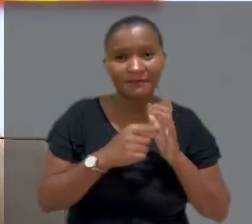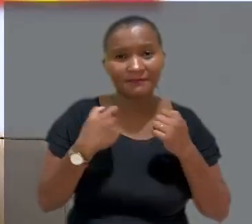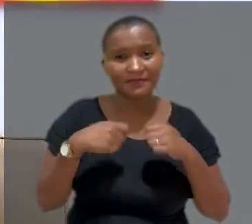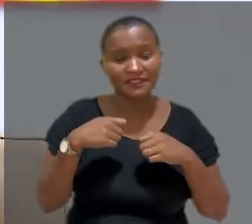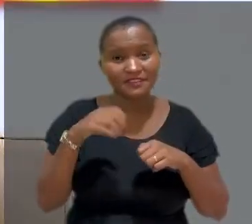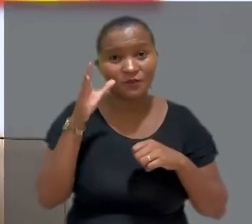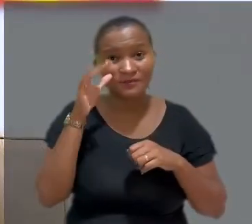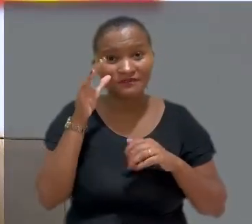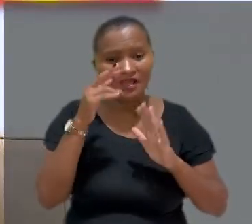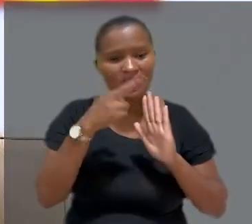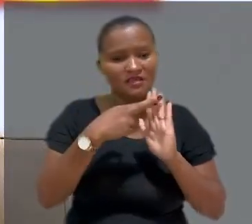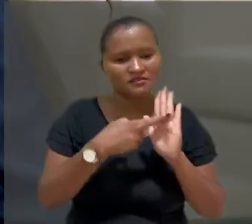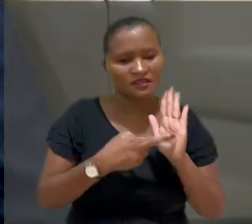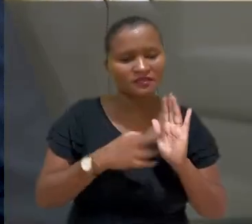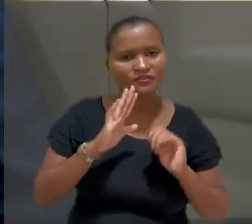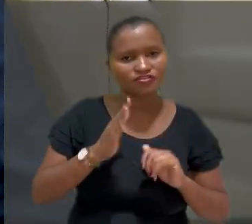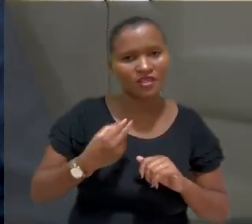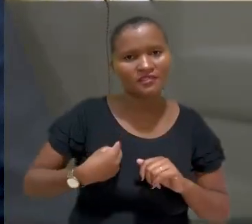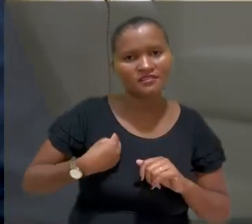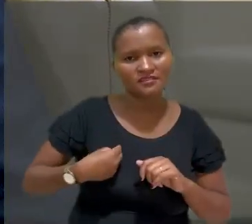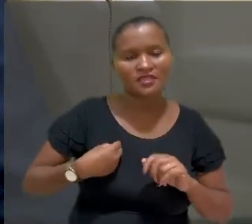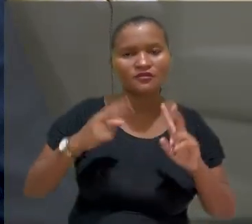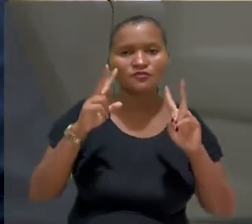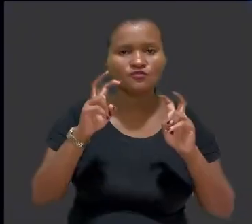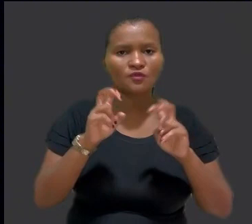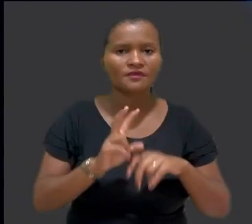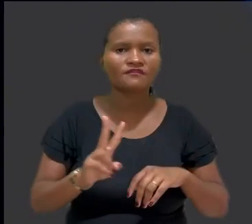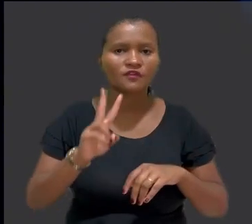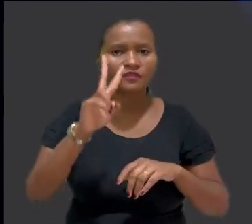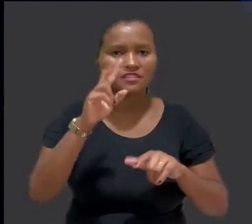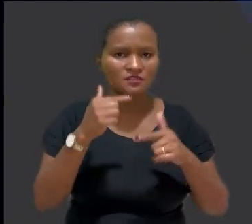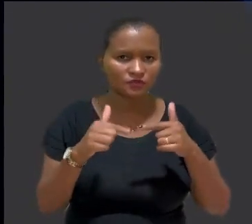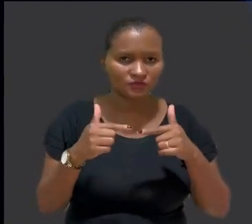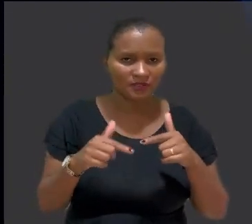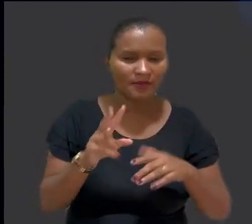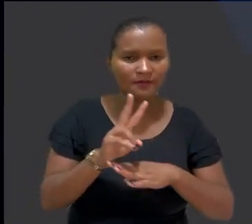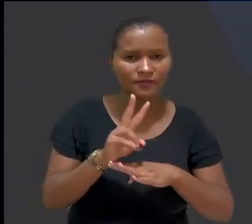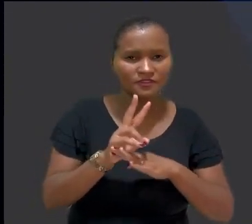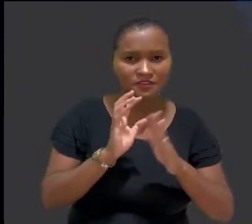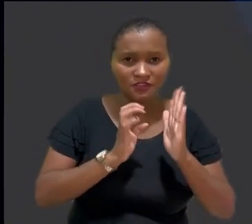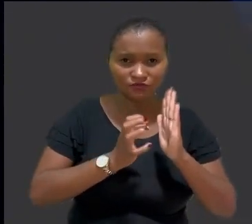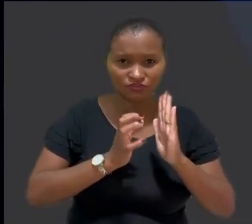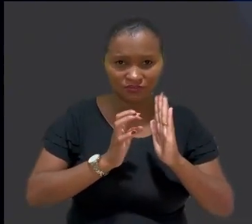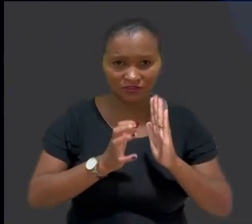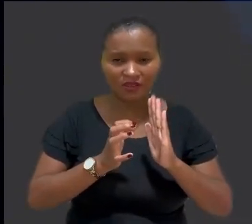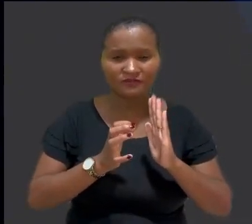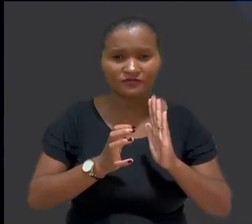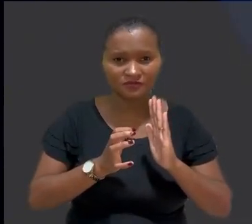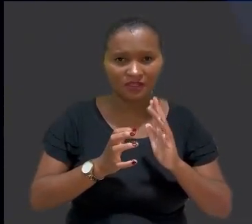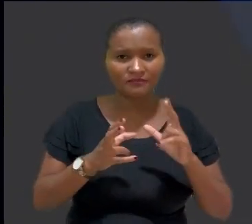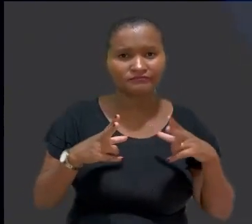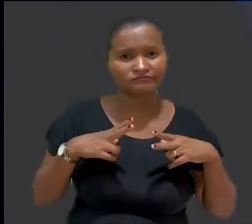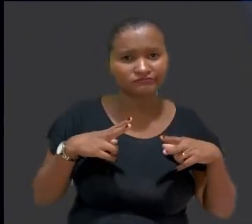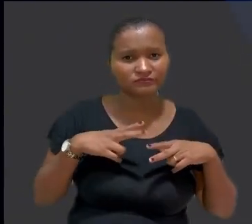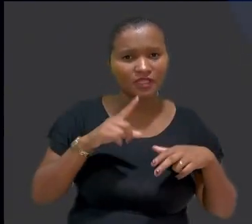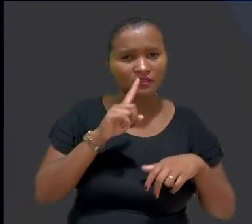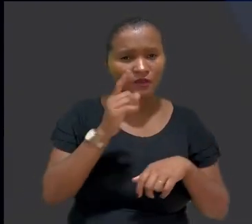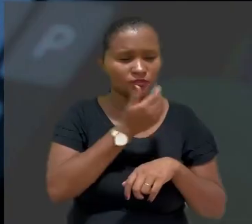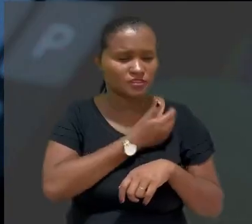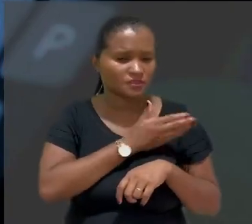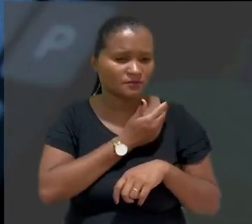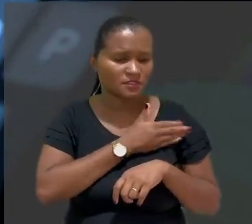inteligência artificial, ela deve observar as regras já existentes a respeito da valorização do trabalho, da proteção de dados,